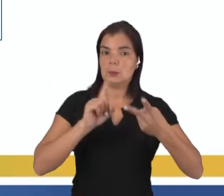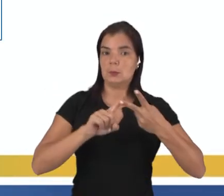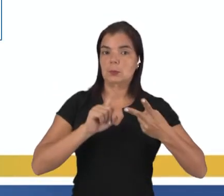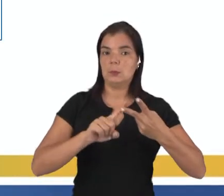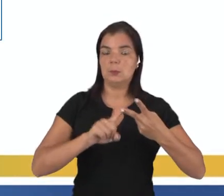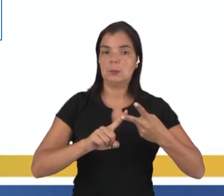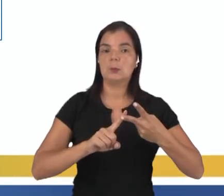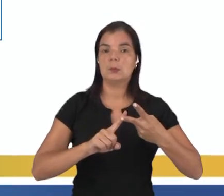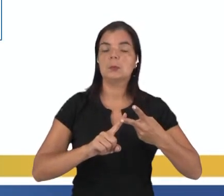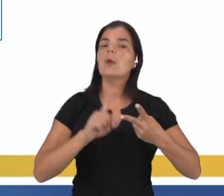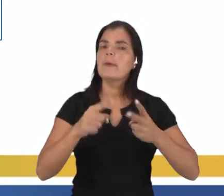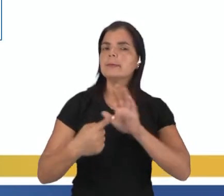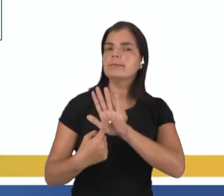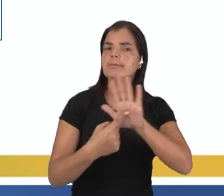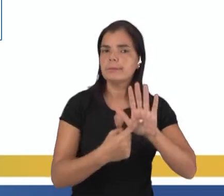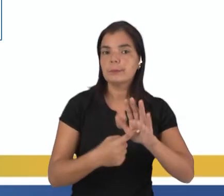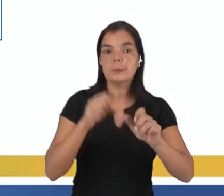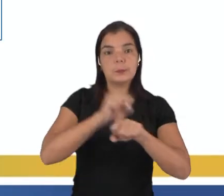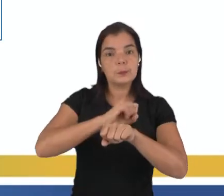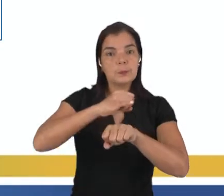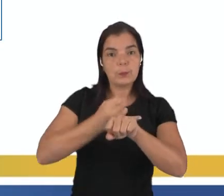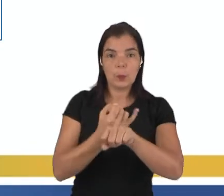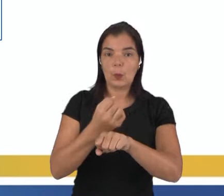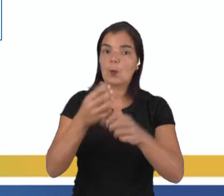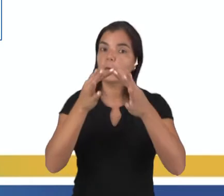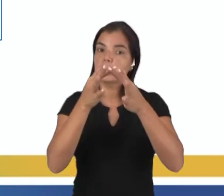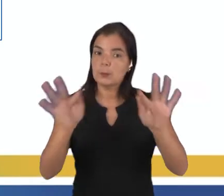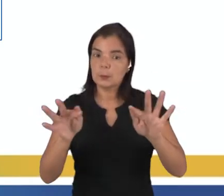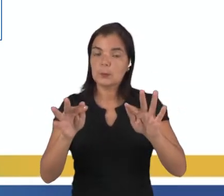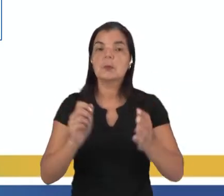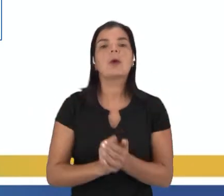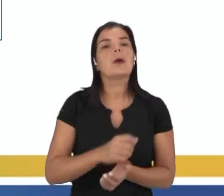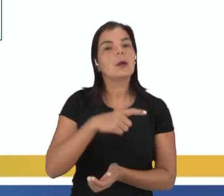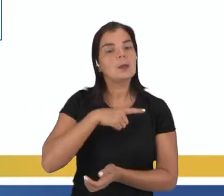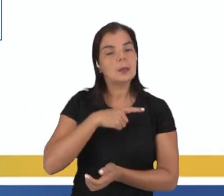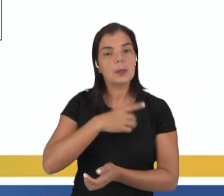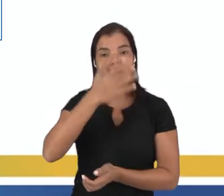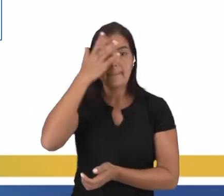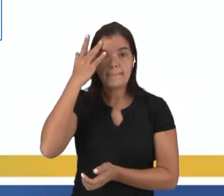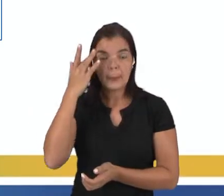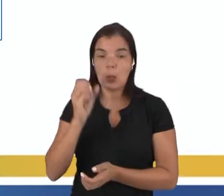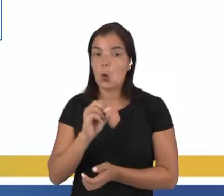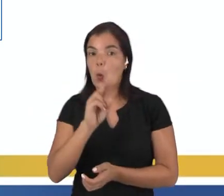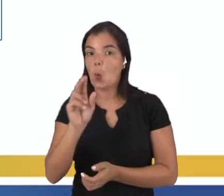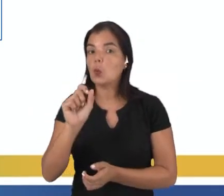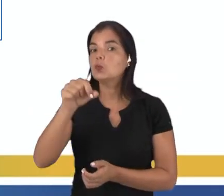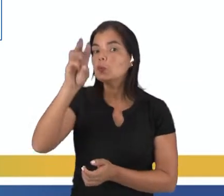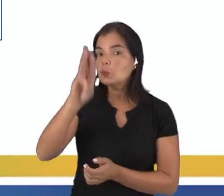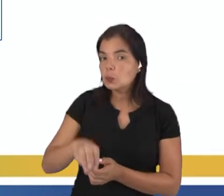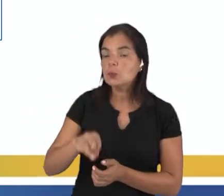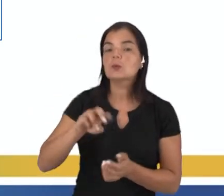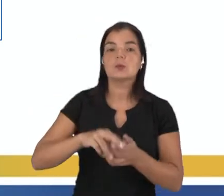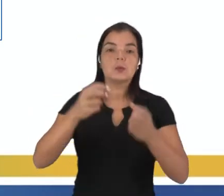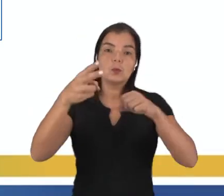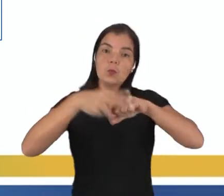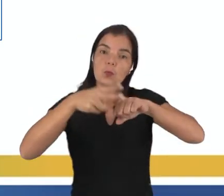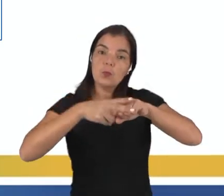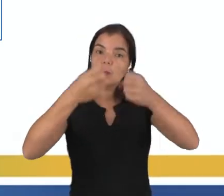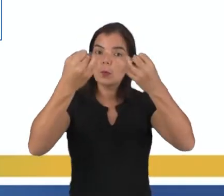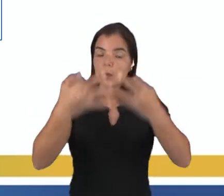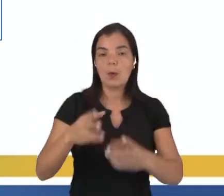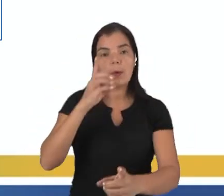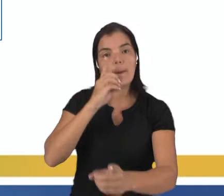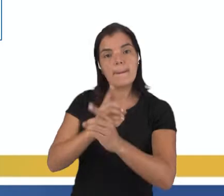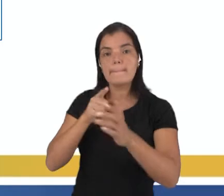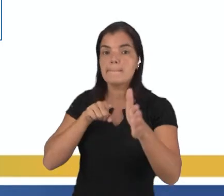passo, identifique o sujeito oracional, aquele de quem ou de que o verbo diz algo. Para